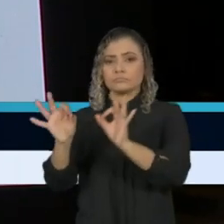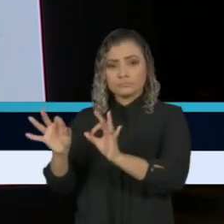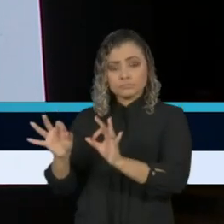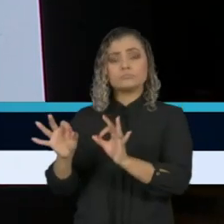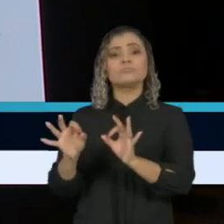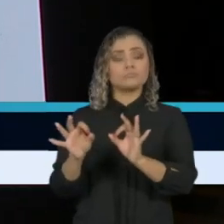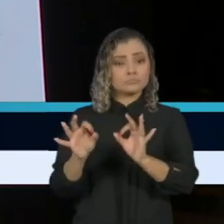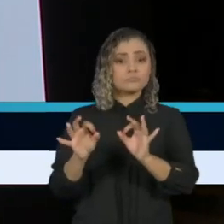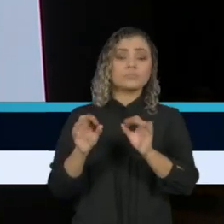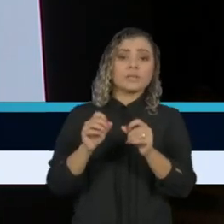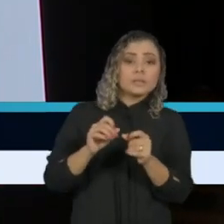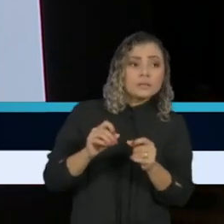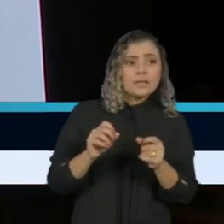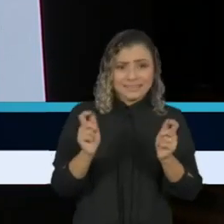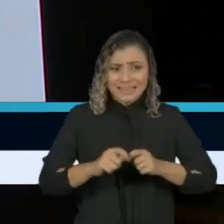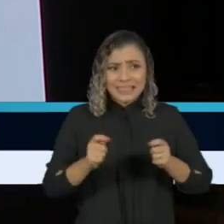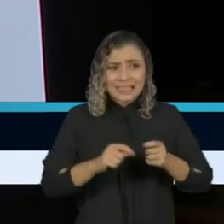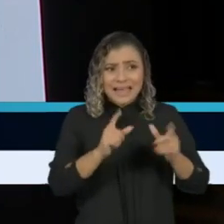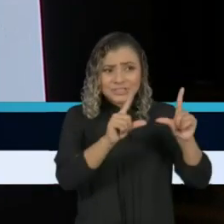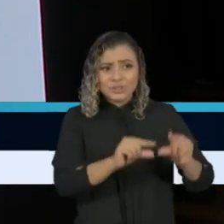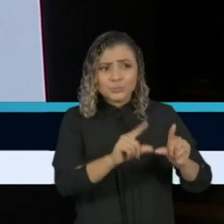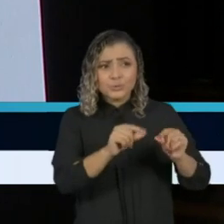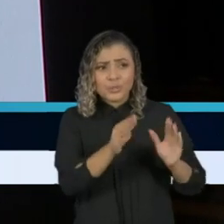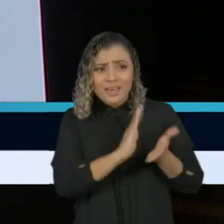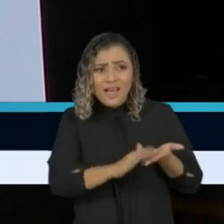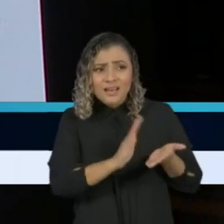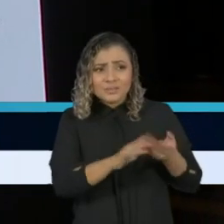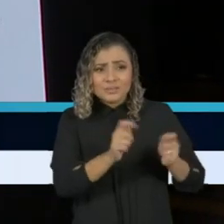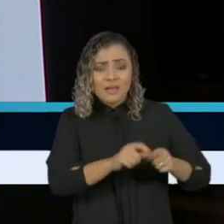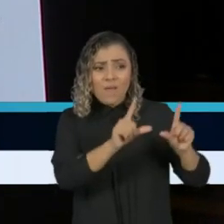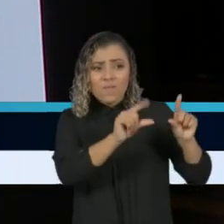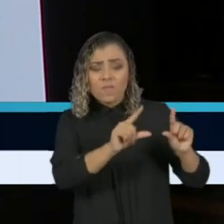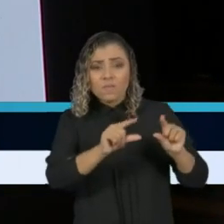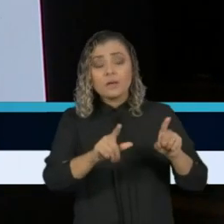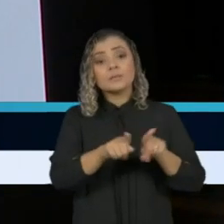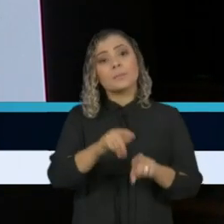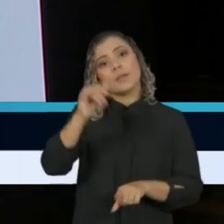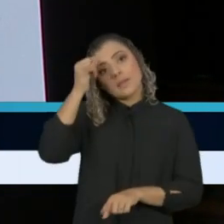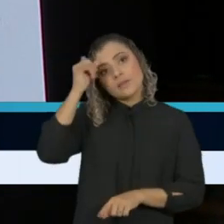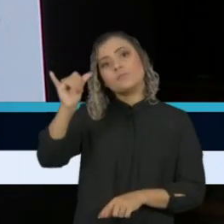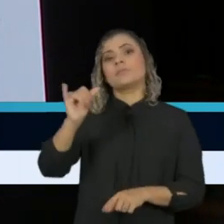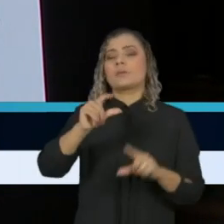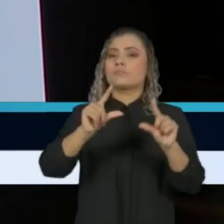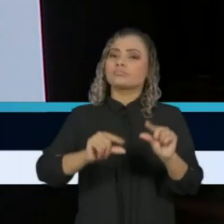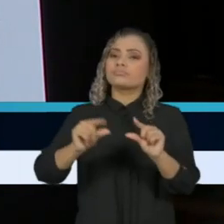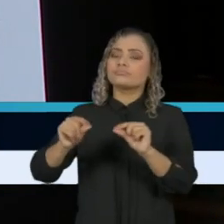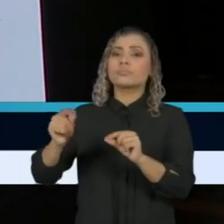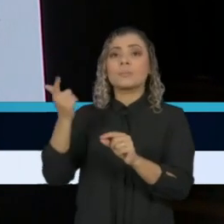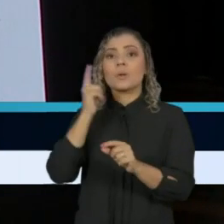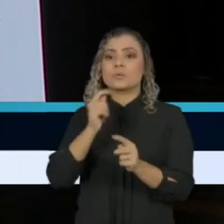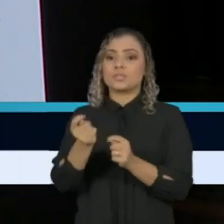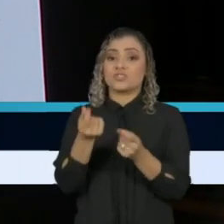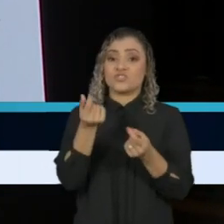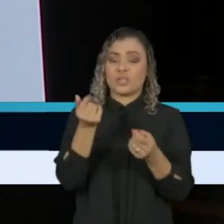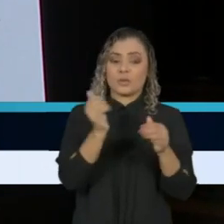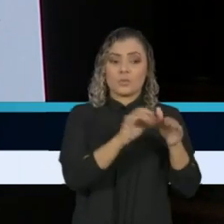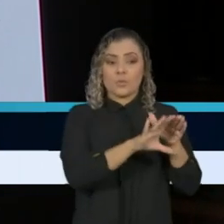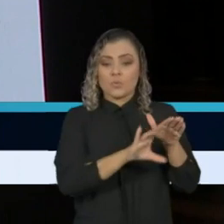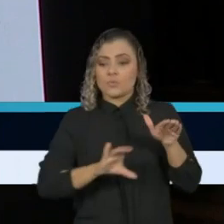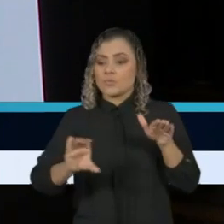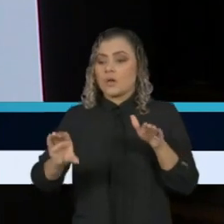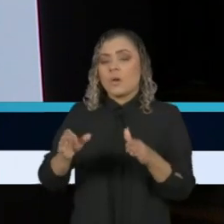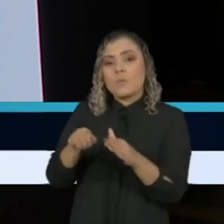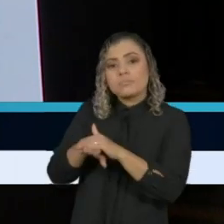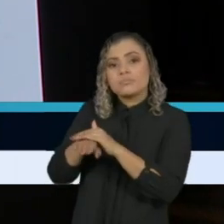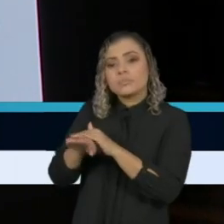podem ser reduzidas, observar as despesas que podem ser evitadas, para preservar recursos para aquilo que é